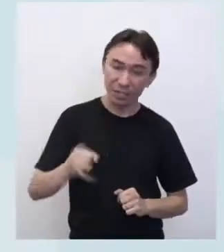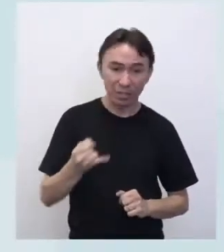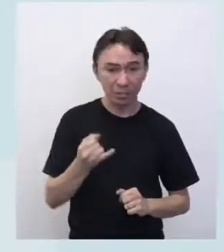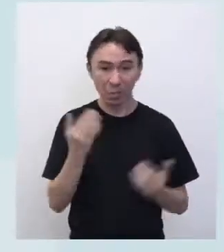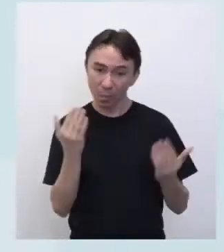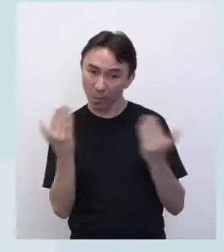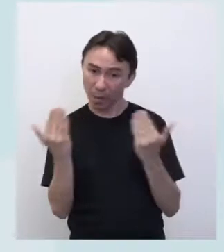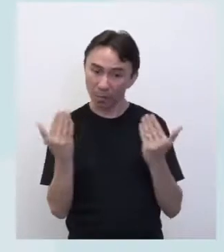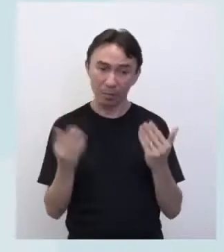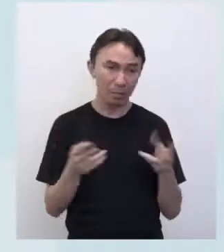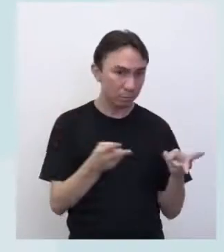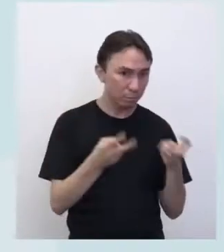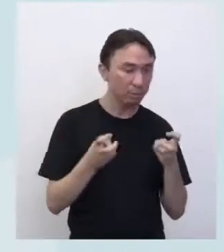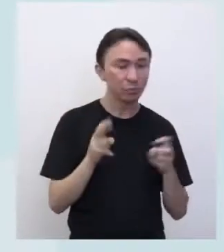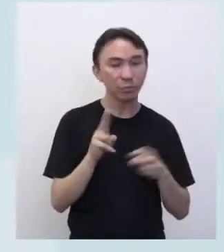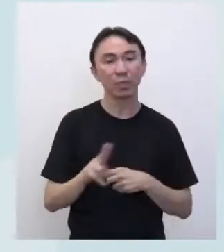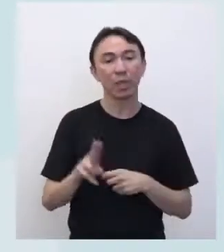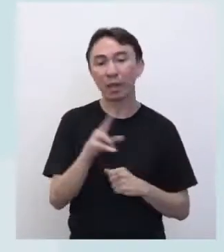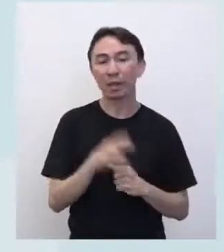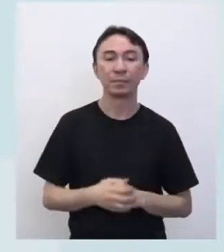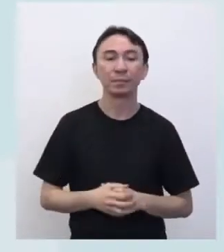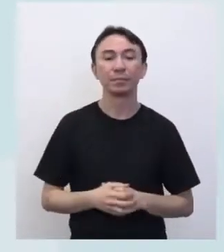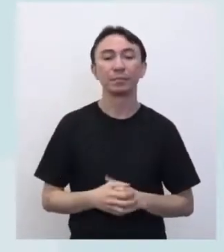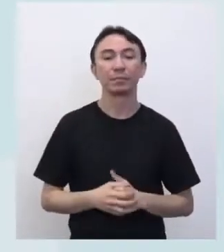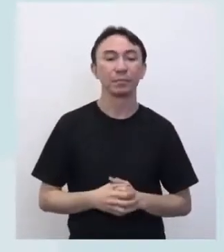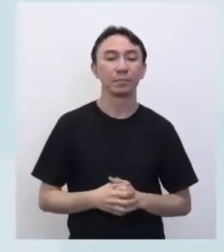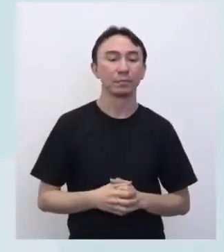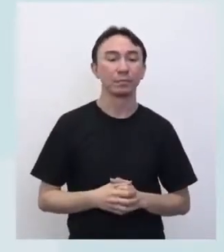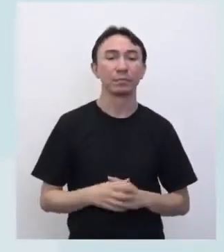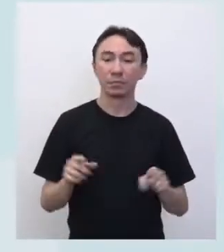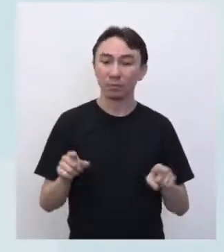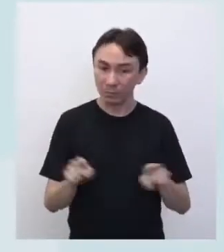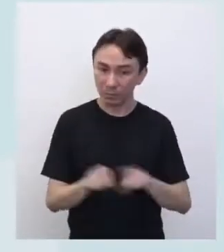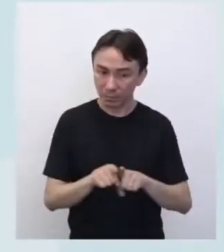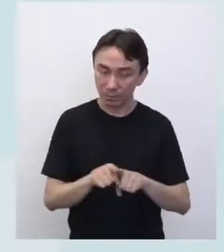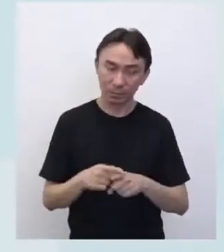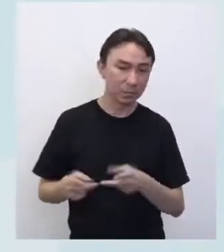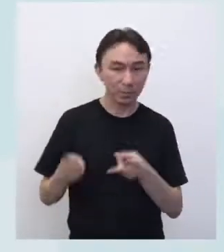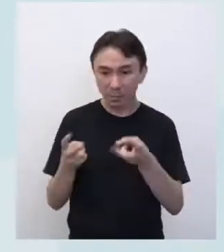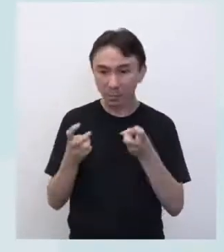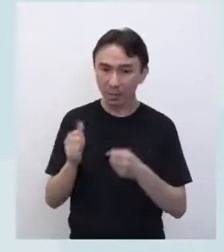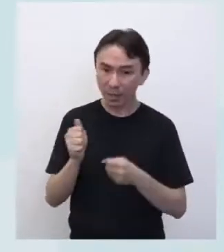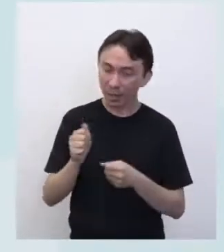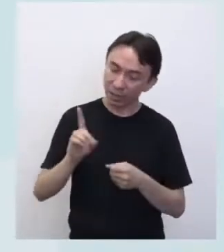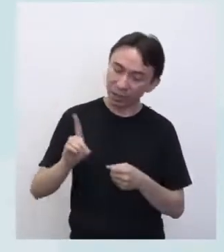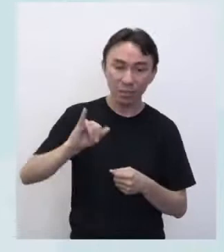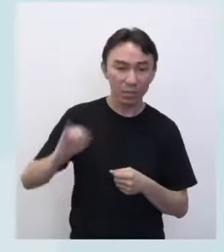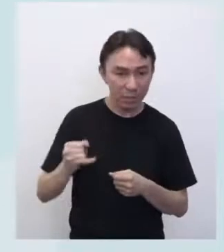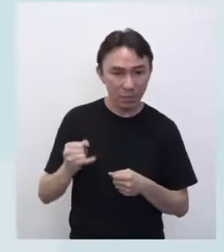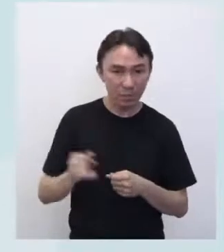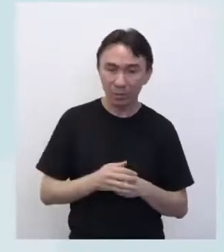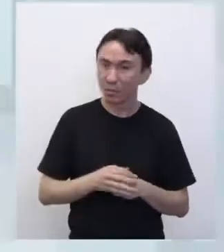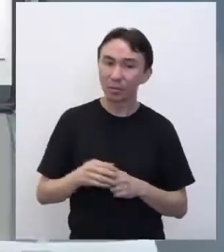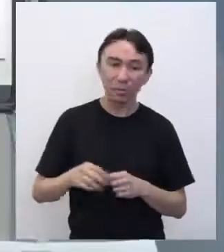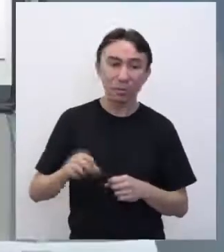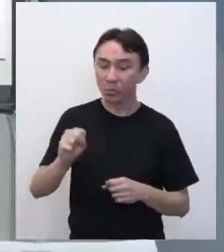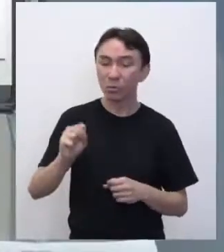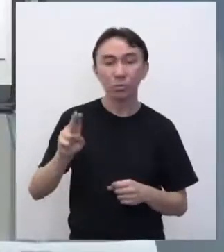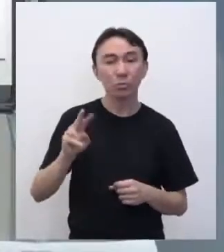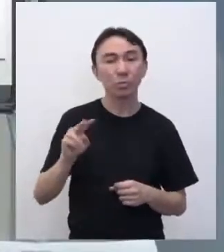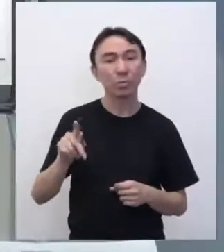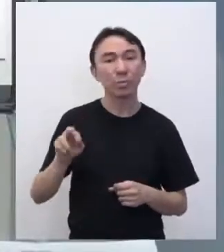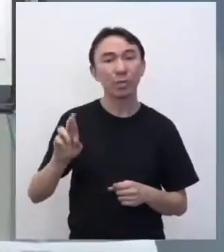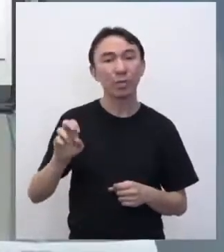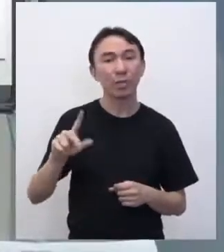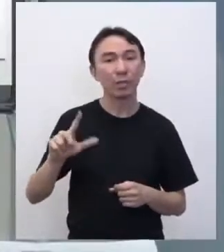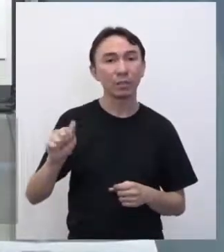comparativos, and recognize and use superlative adjectives. Reconhecer e usar os adjetivos superlativos. Perfeito. Então, é isso que a gente vai